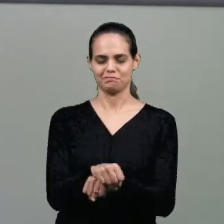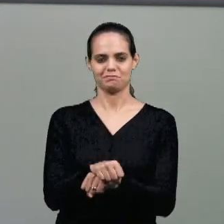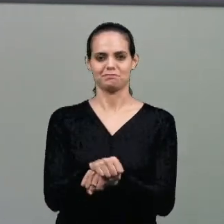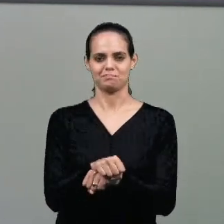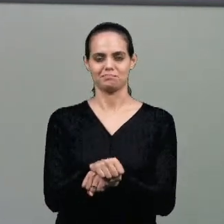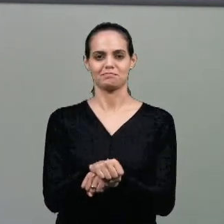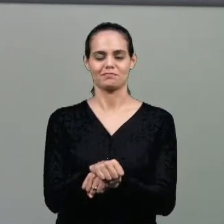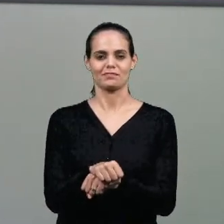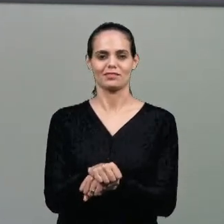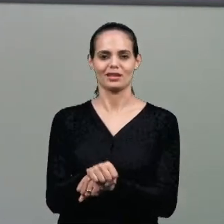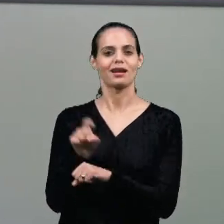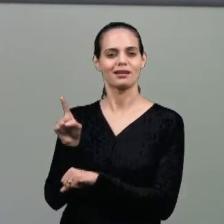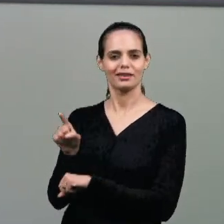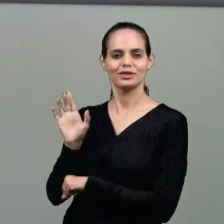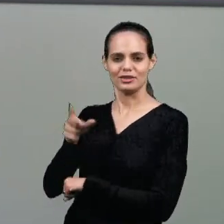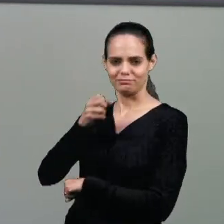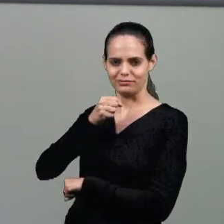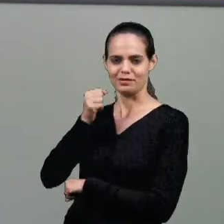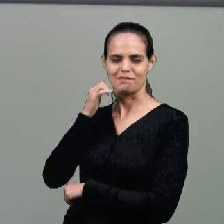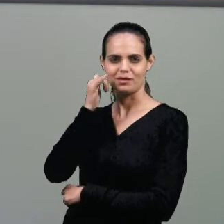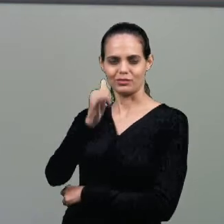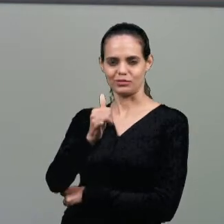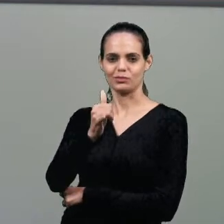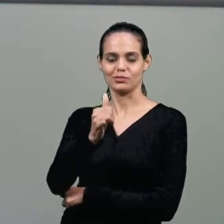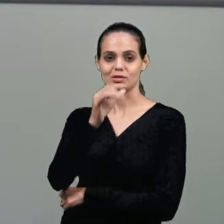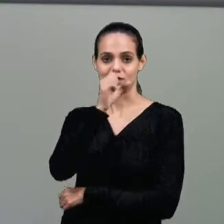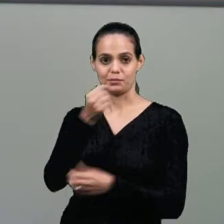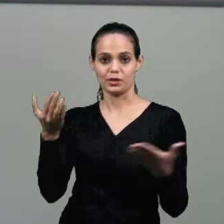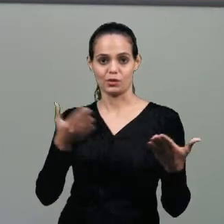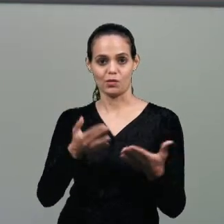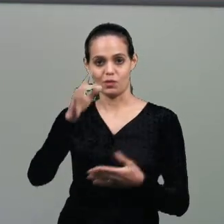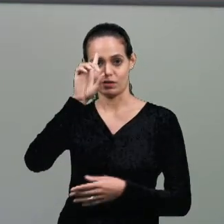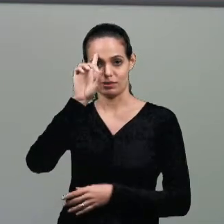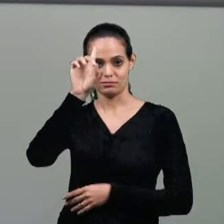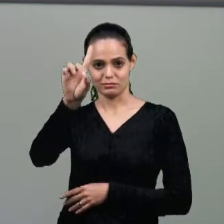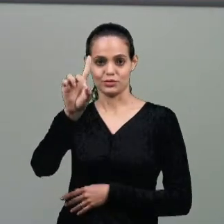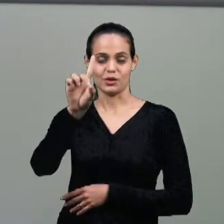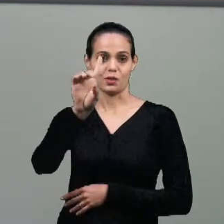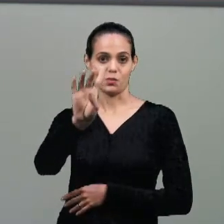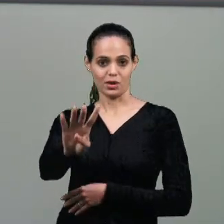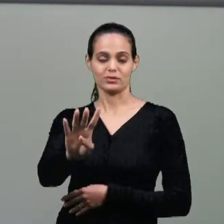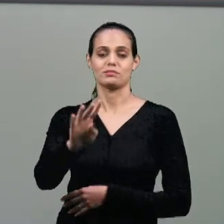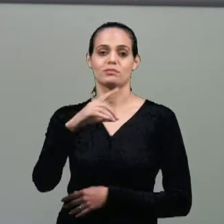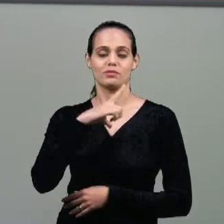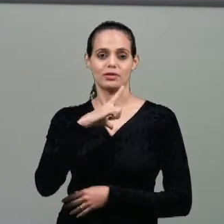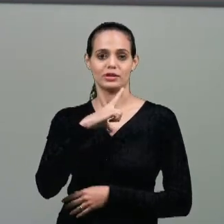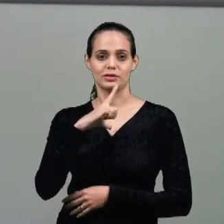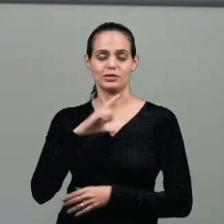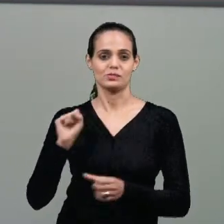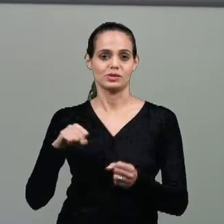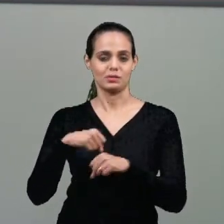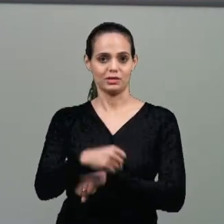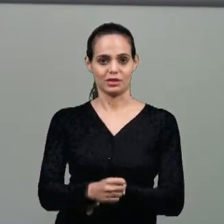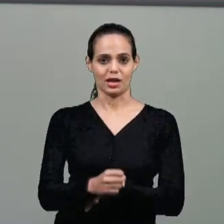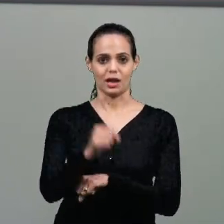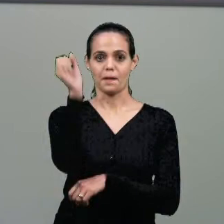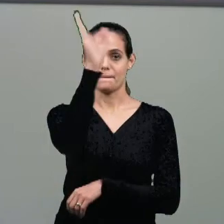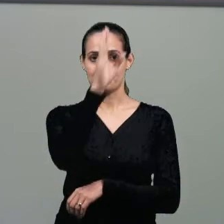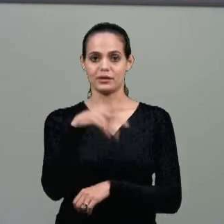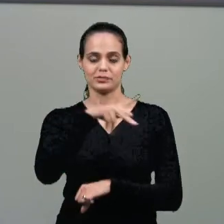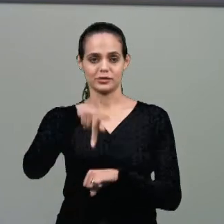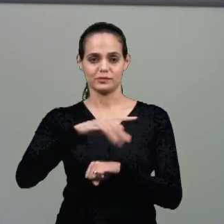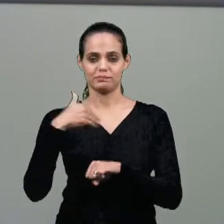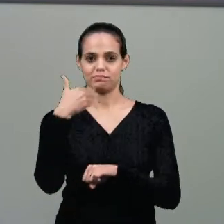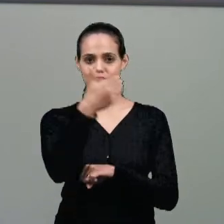Elias falou. Próximo sábado sábado dia 4, vamos ter um seminário para todo o Brasil exterior, um seminário para grupos de louvor,